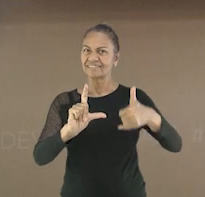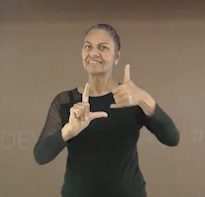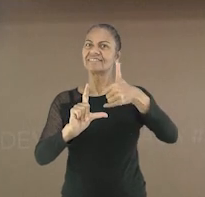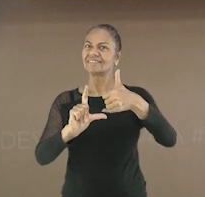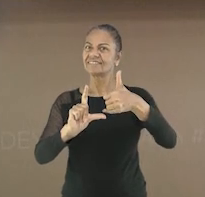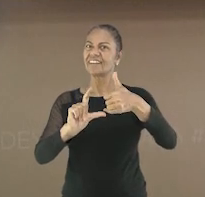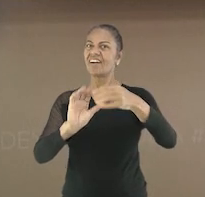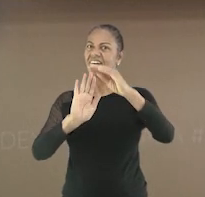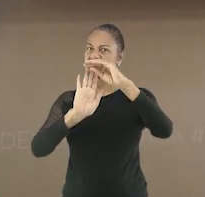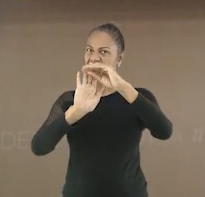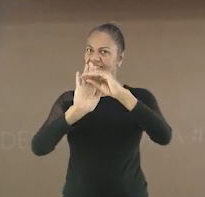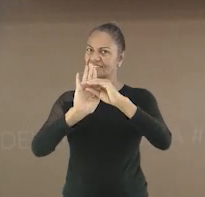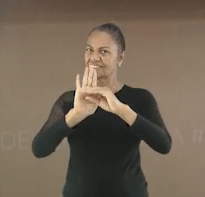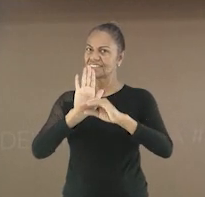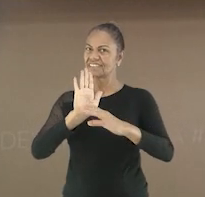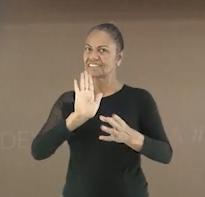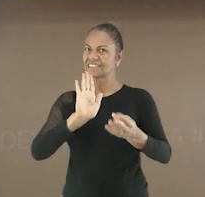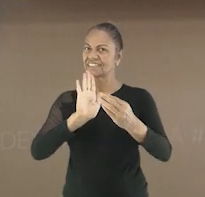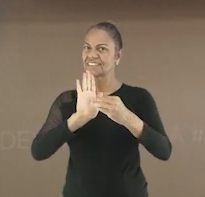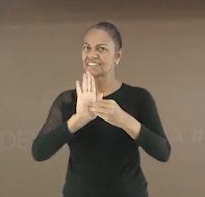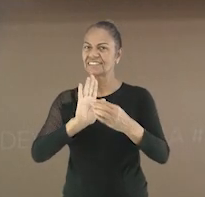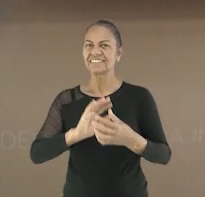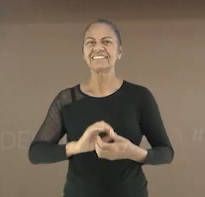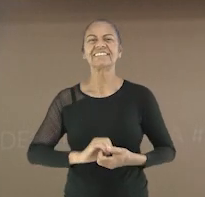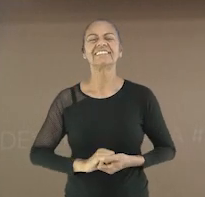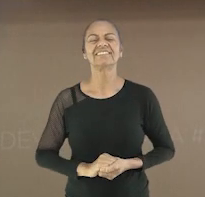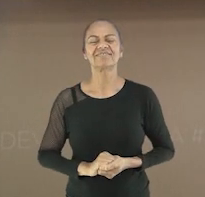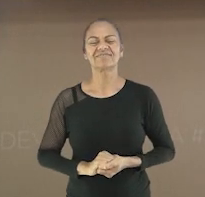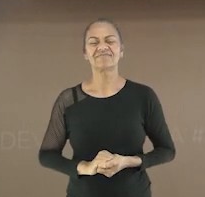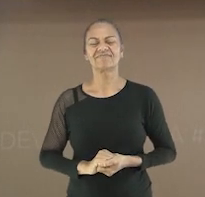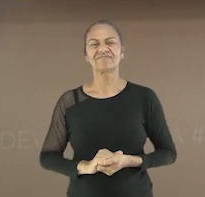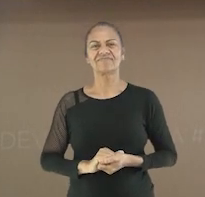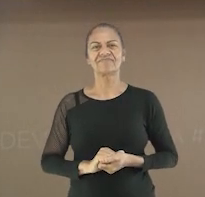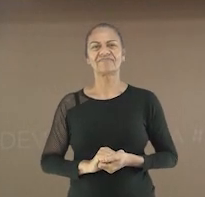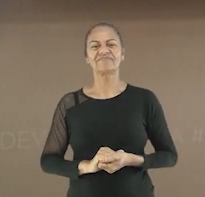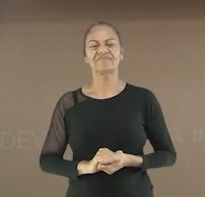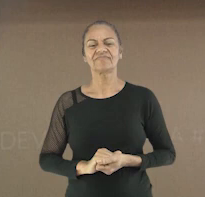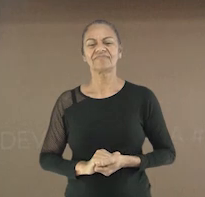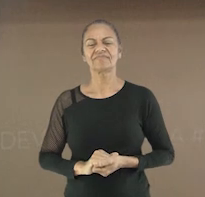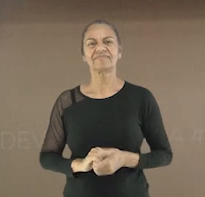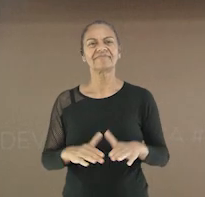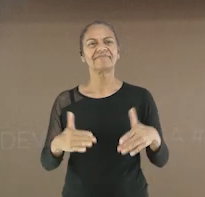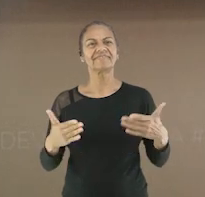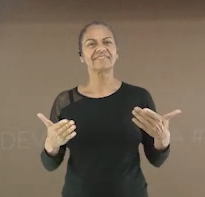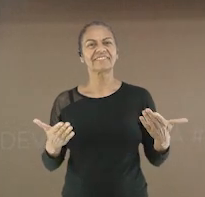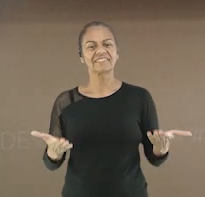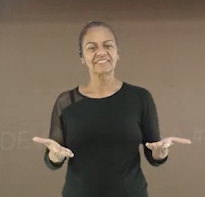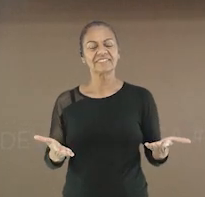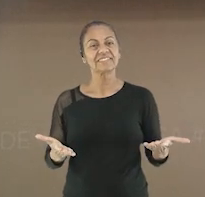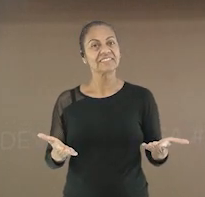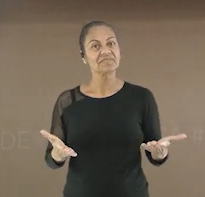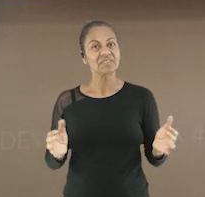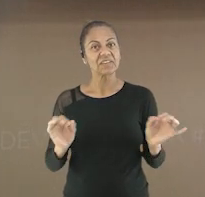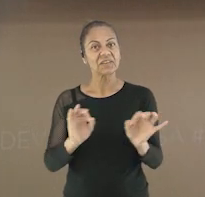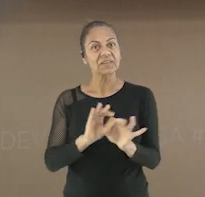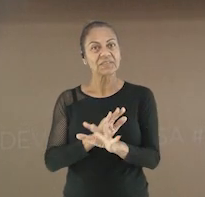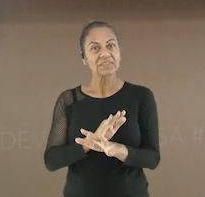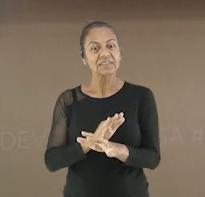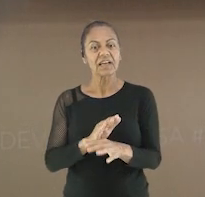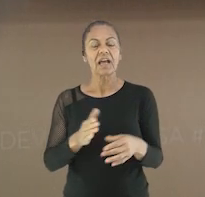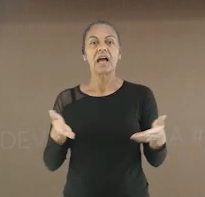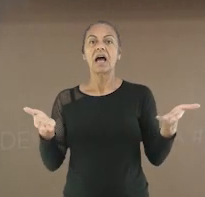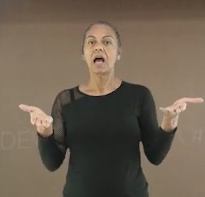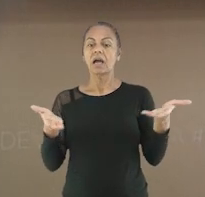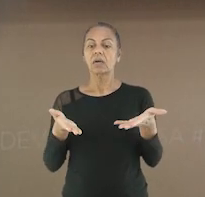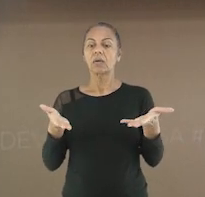apontar o seu celular para o QR Code que está aparecendo aí na sua tela e marcar a sua. E aí,